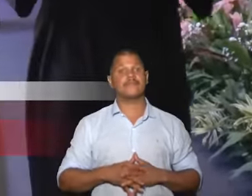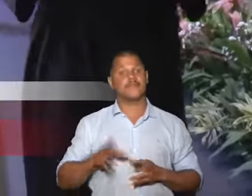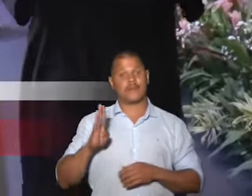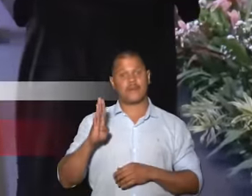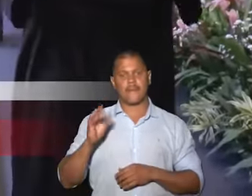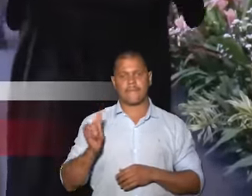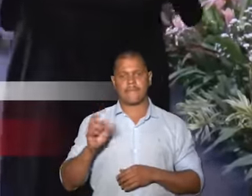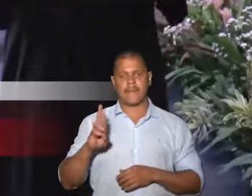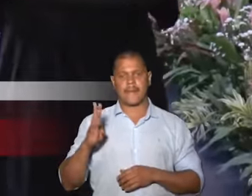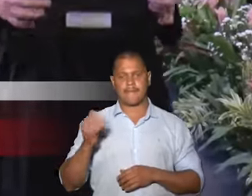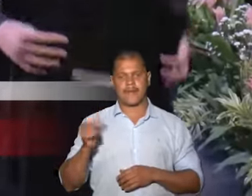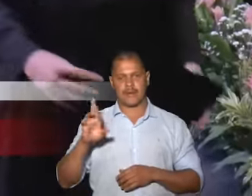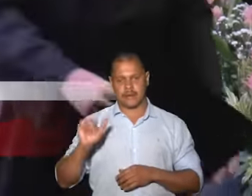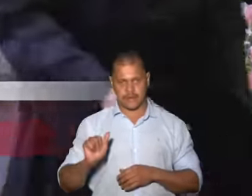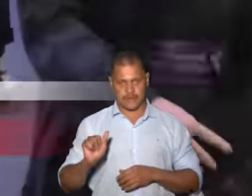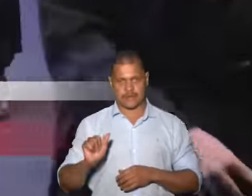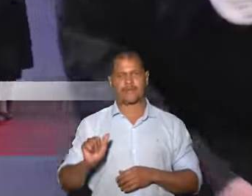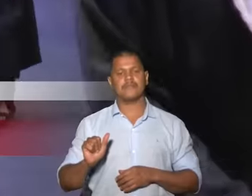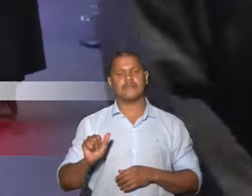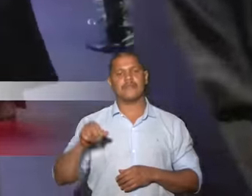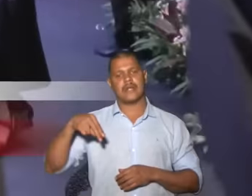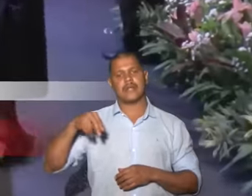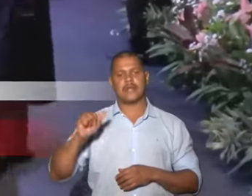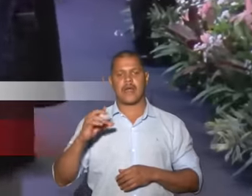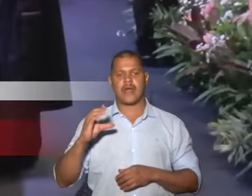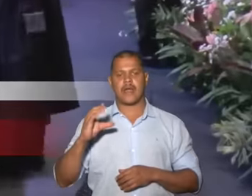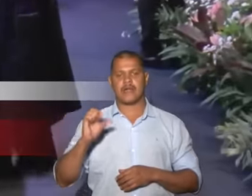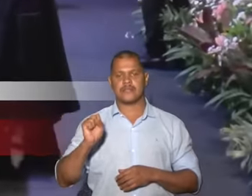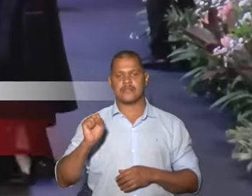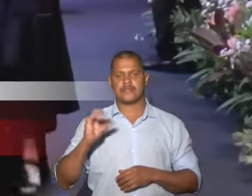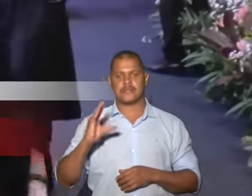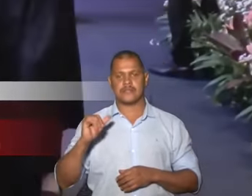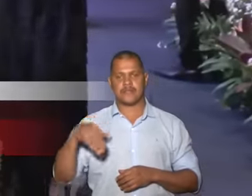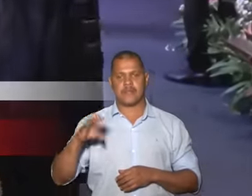Darlan Hudson Silva Nascimento,